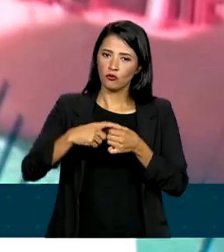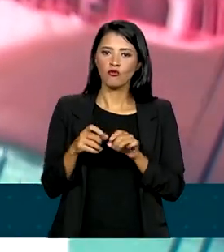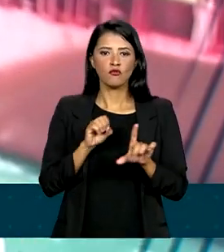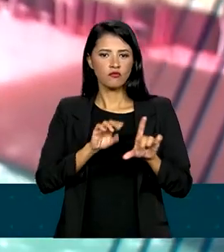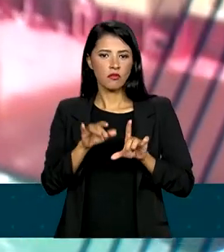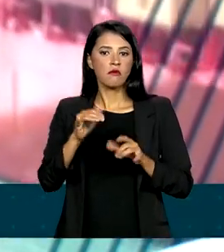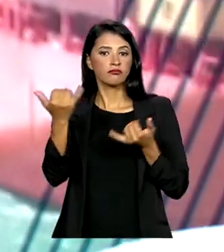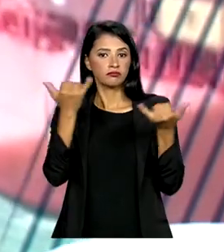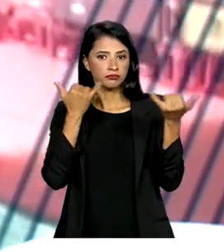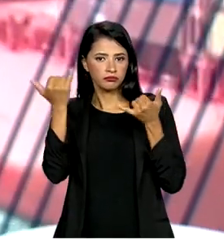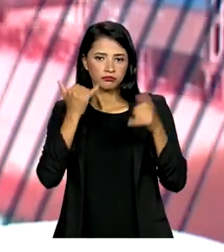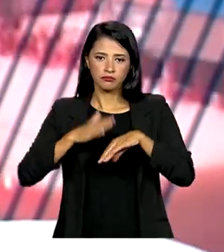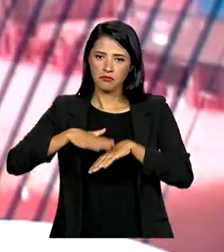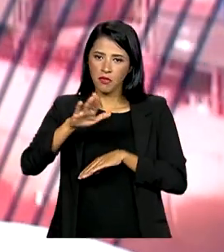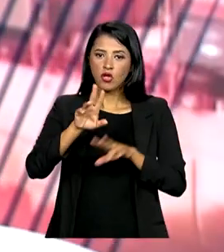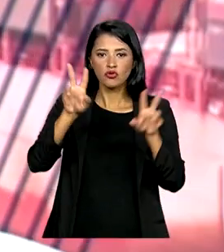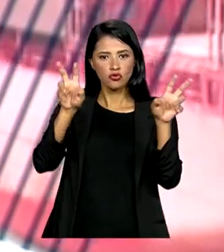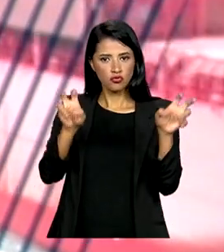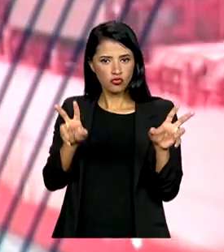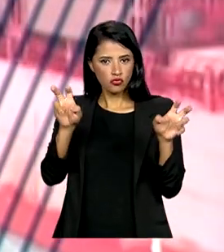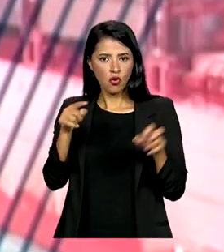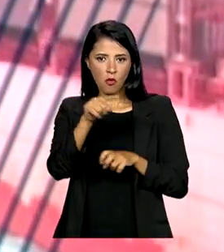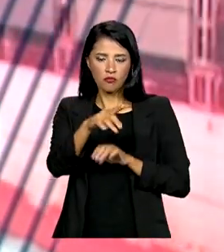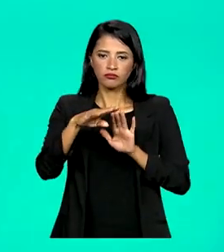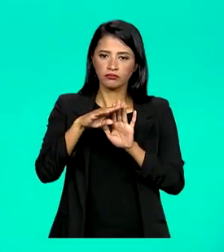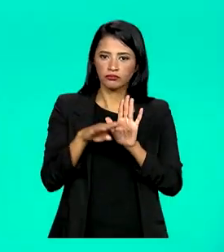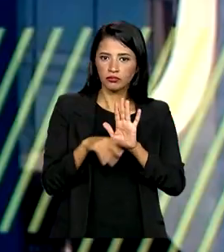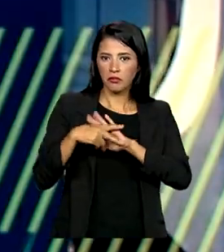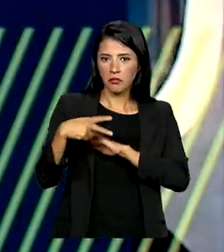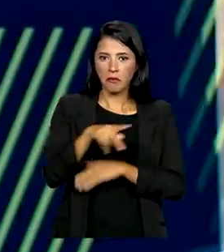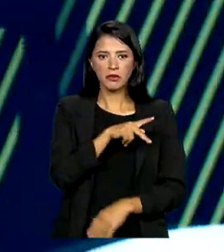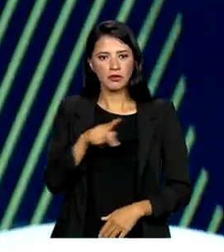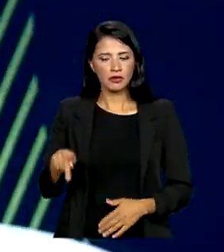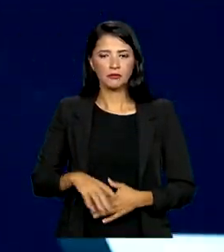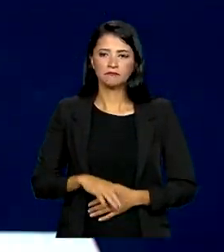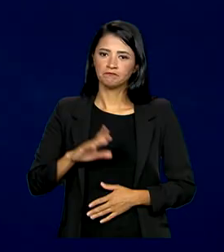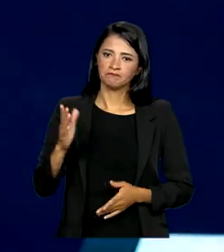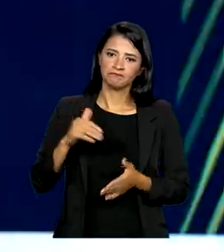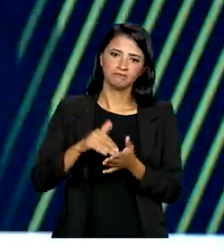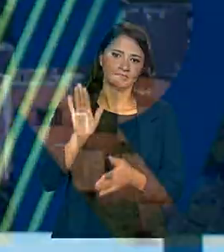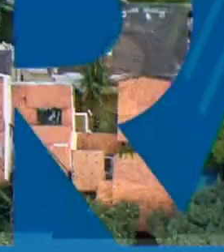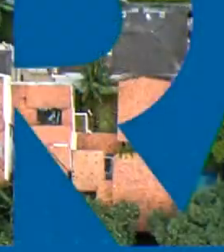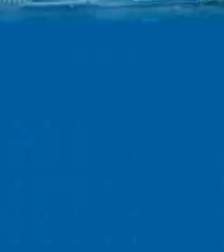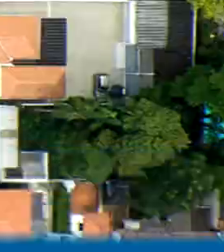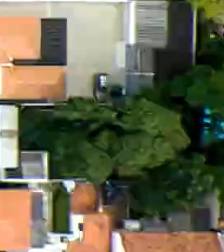voltar com mais informações sobre esta agenda presidencial. Até mais.